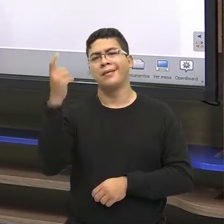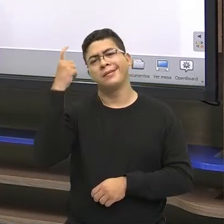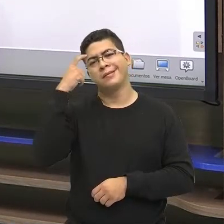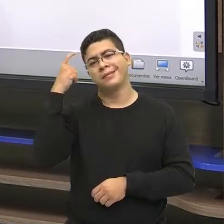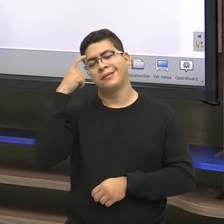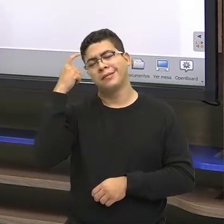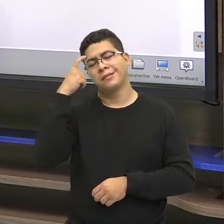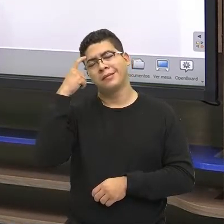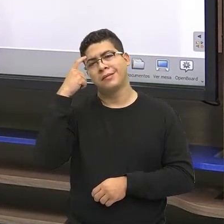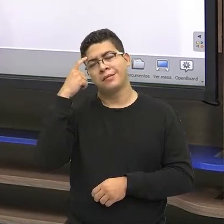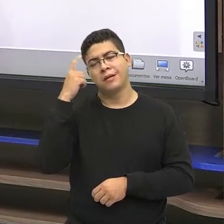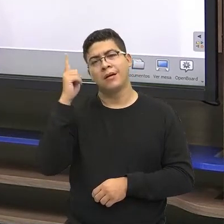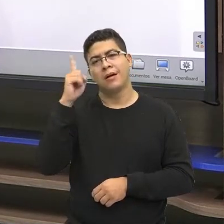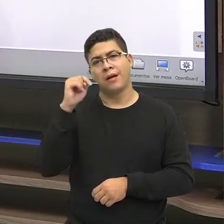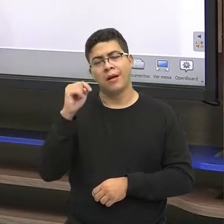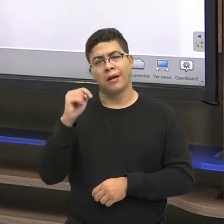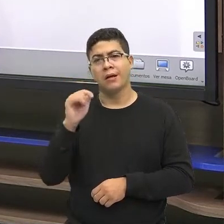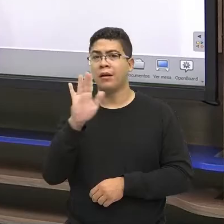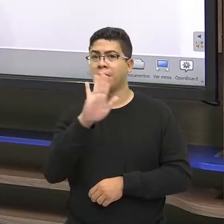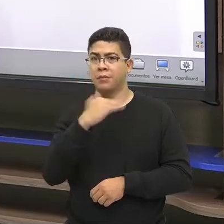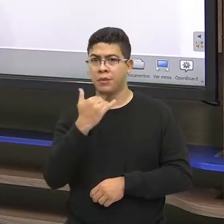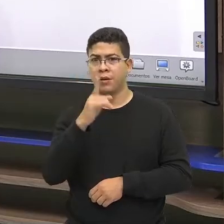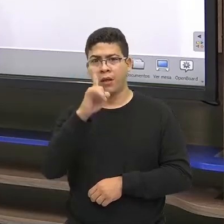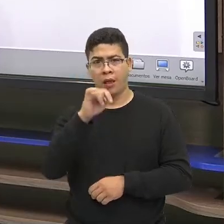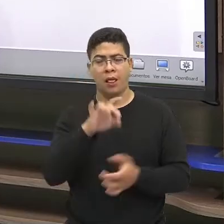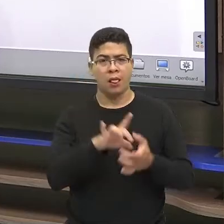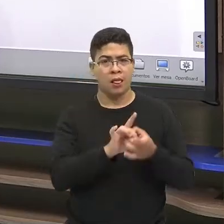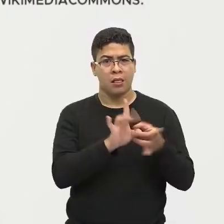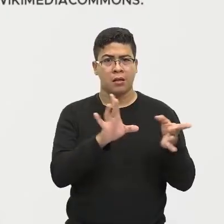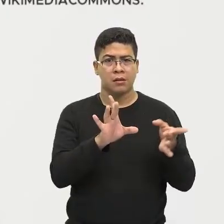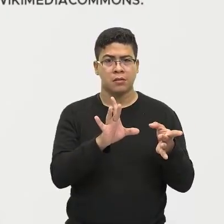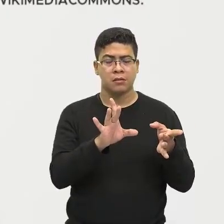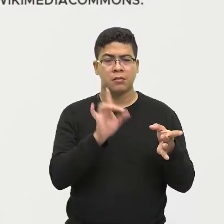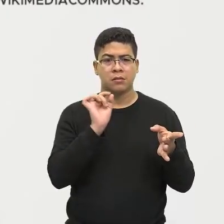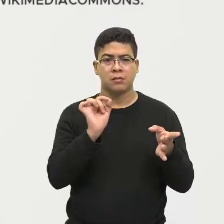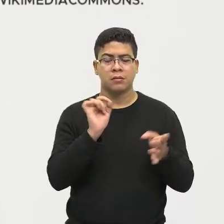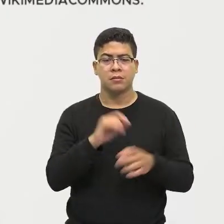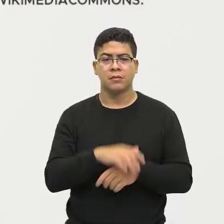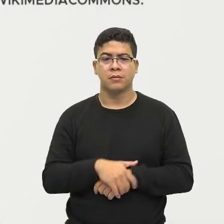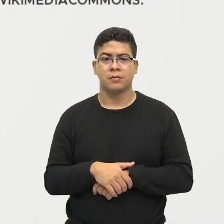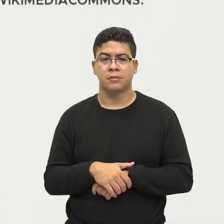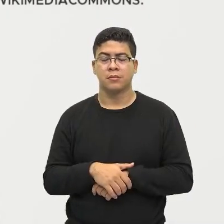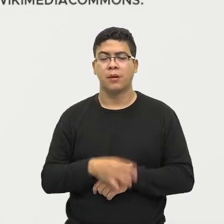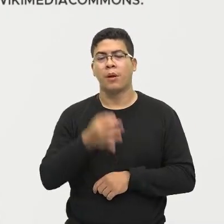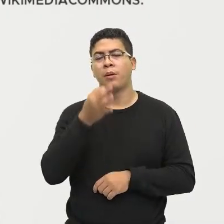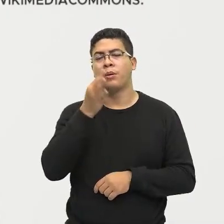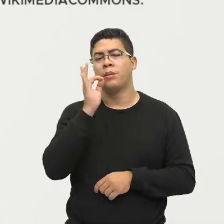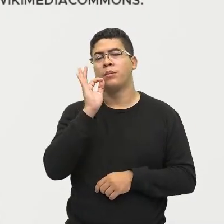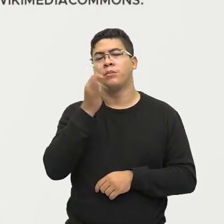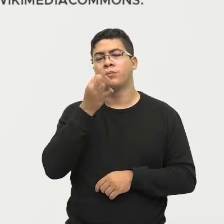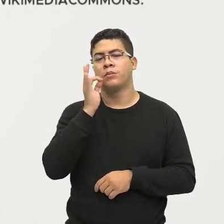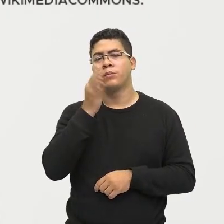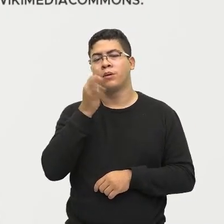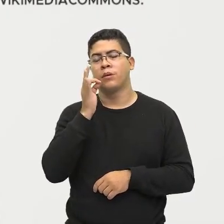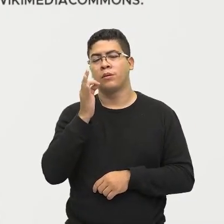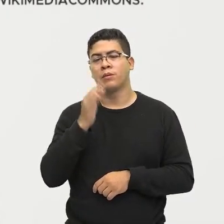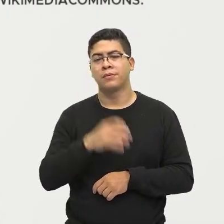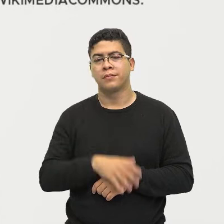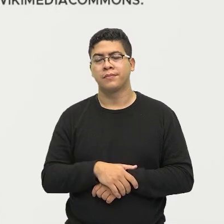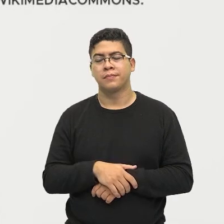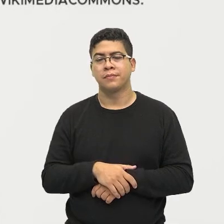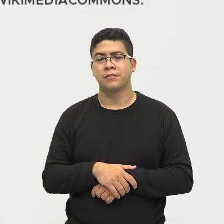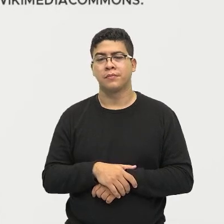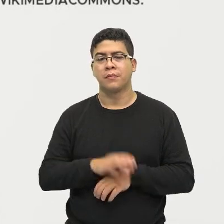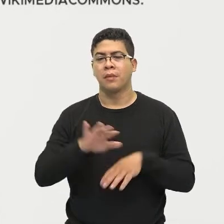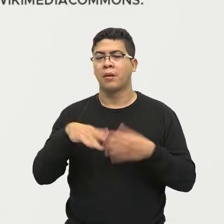a morte é libertação? Então ele diz: momento num café. Quase o